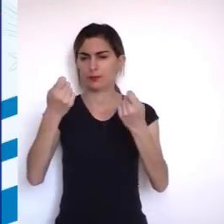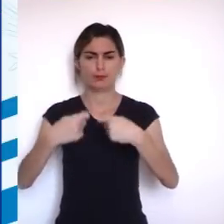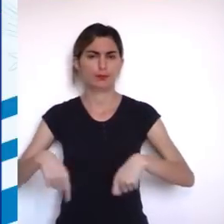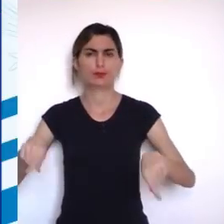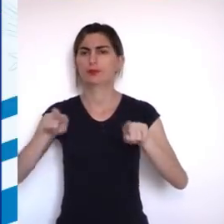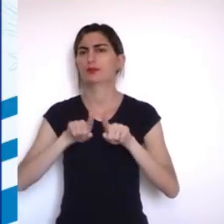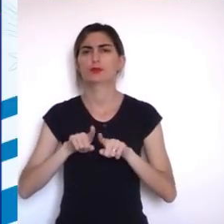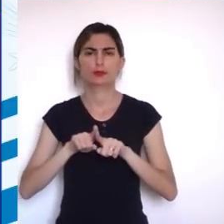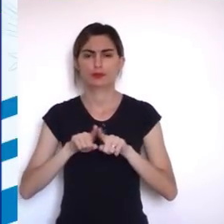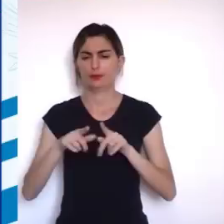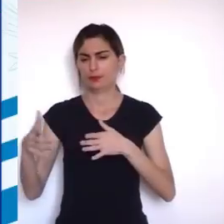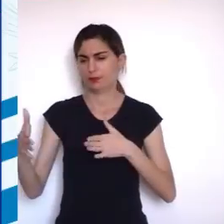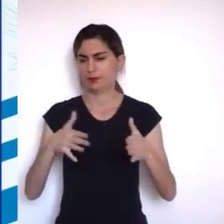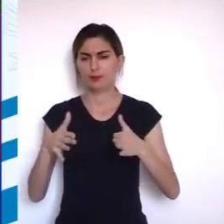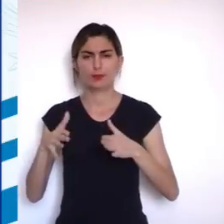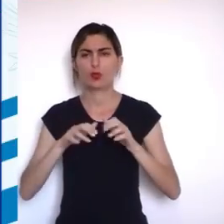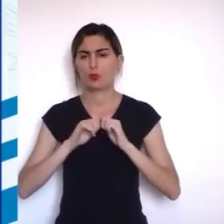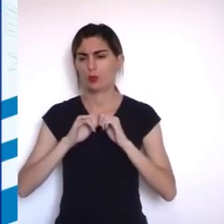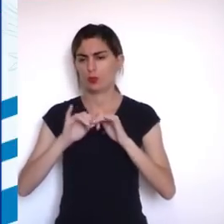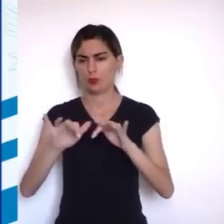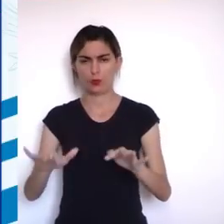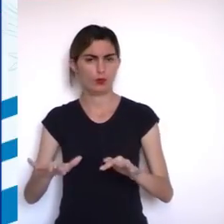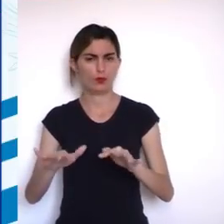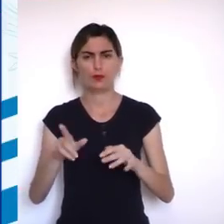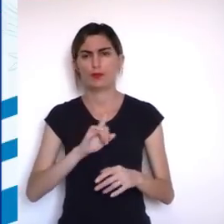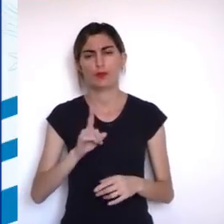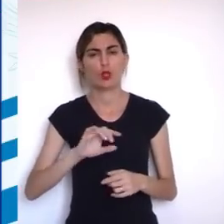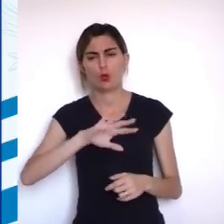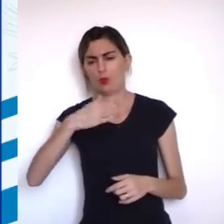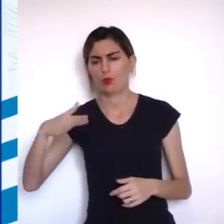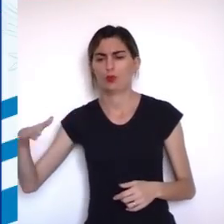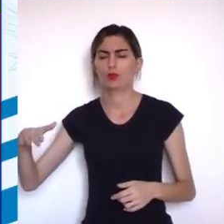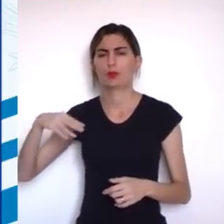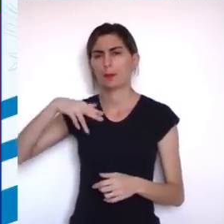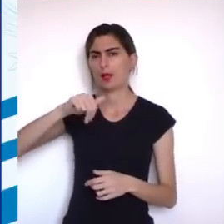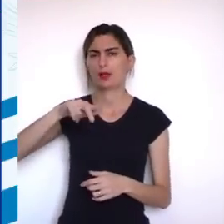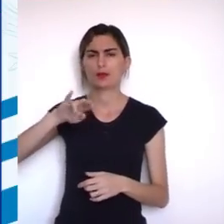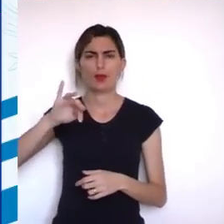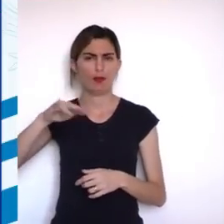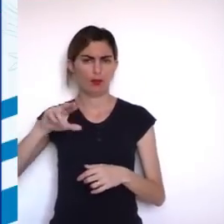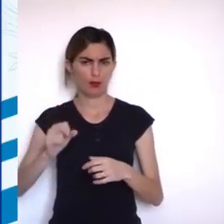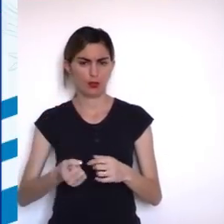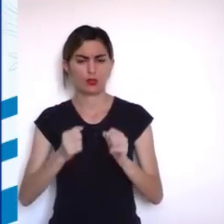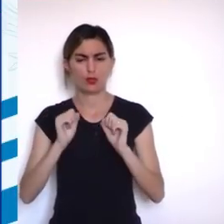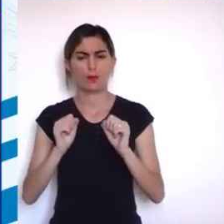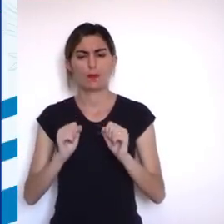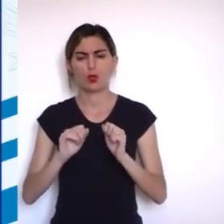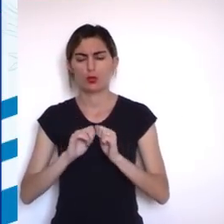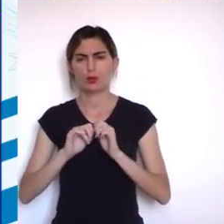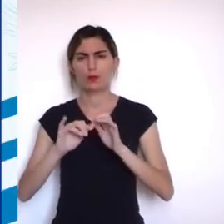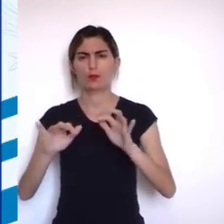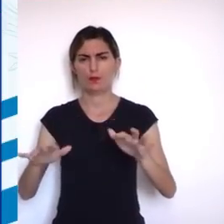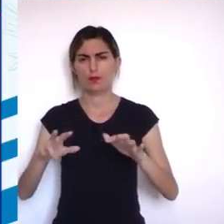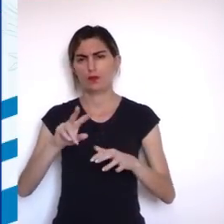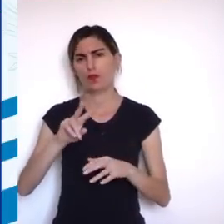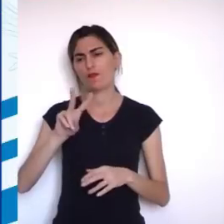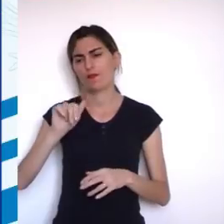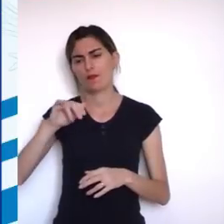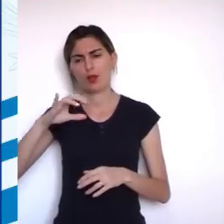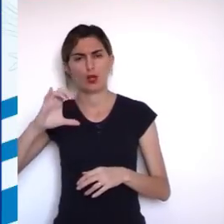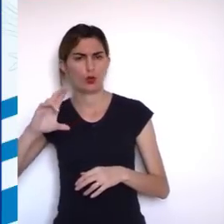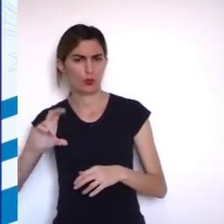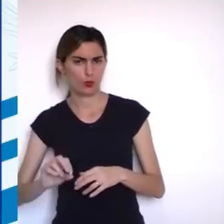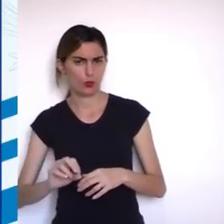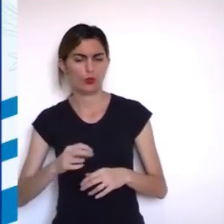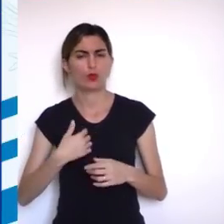né? Elas não precisam desse meio para se propagar, né? As ondas eletromagnéticas elas podem se propagar